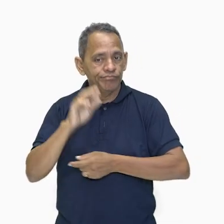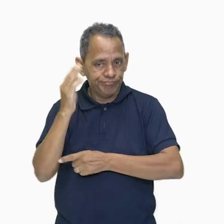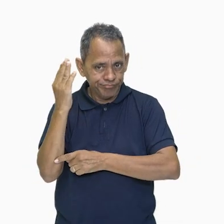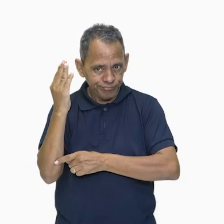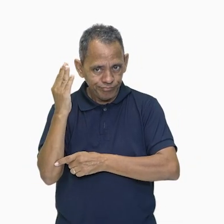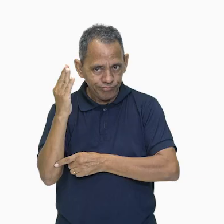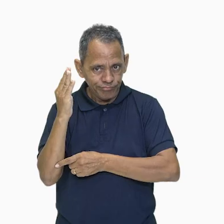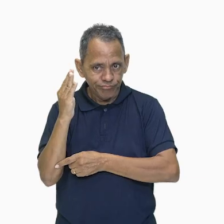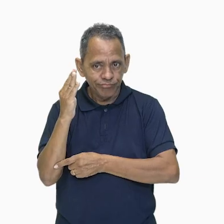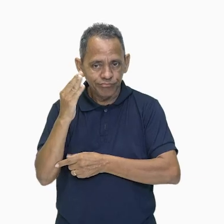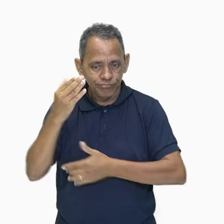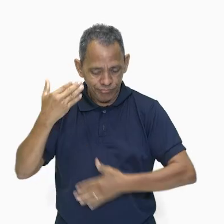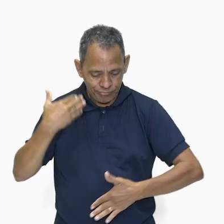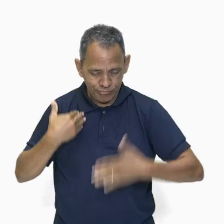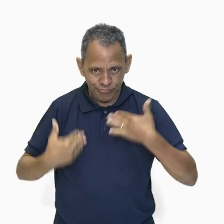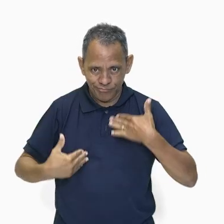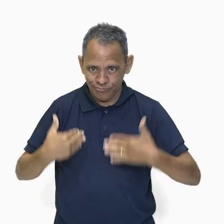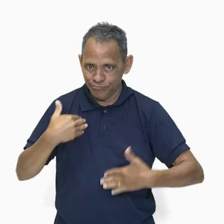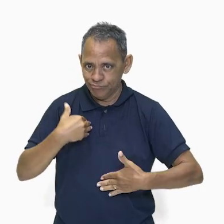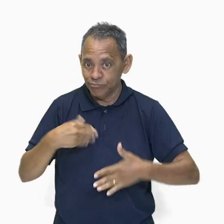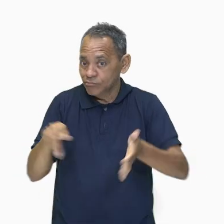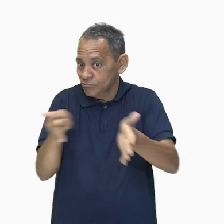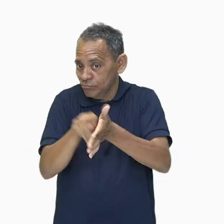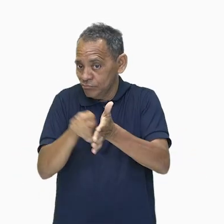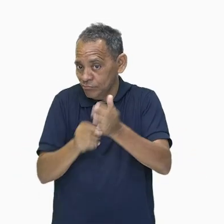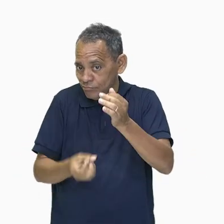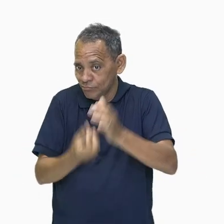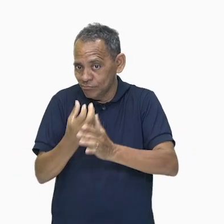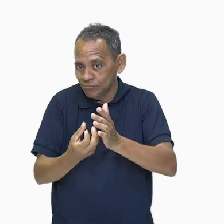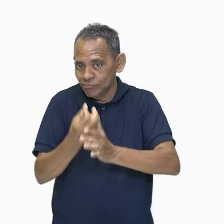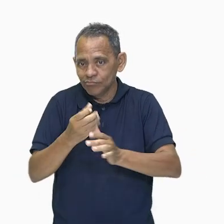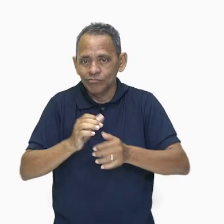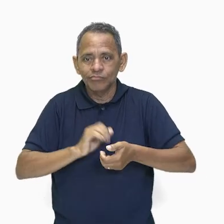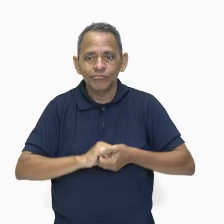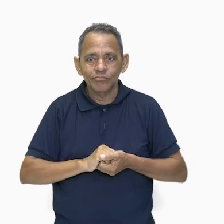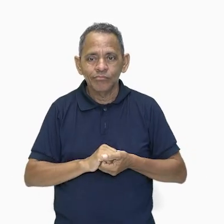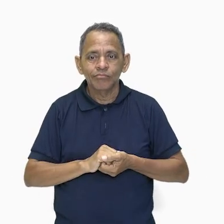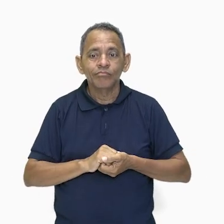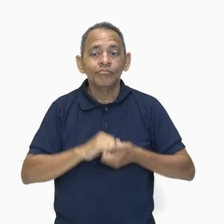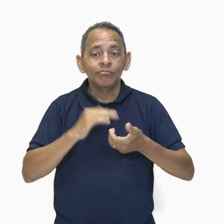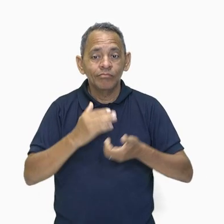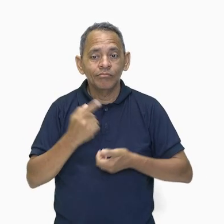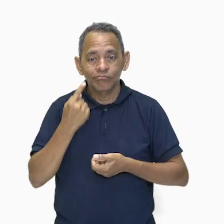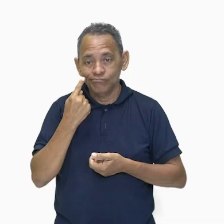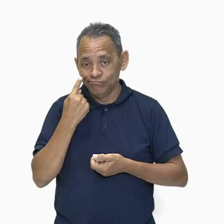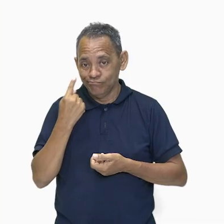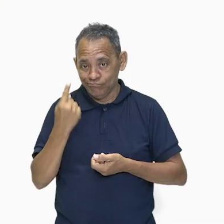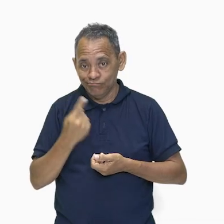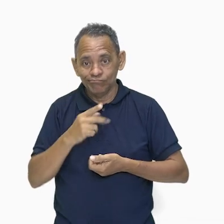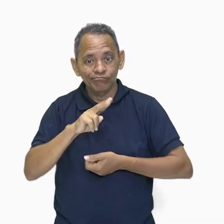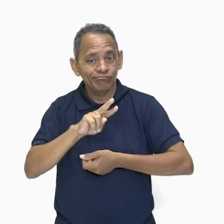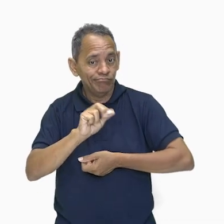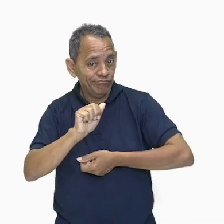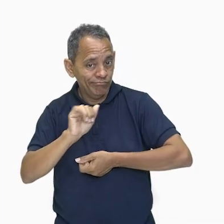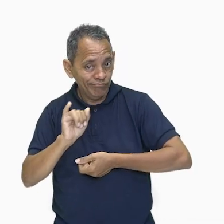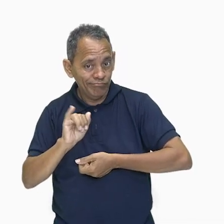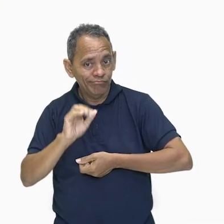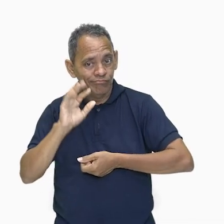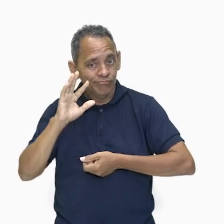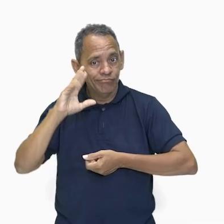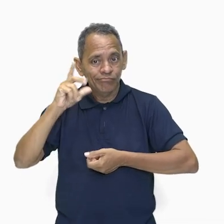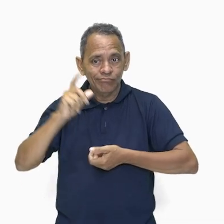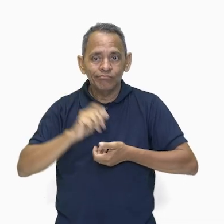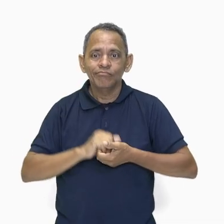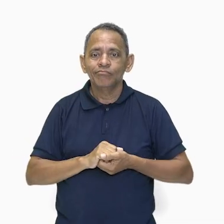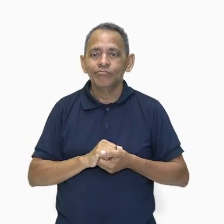nosso corpo produz, tá? Então, ele vai acontecer acelerando as reações químicas,